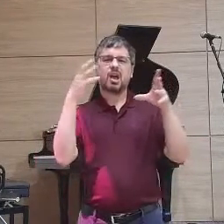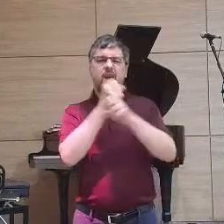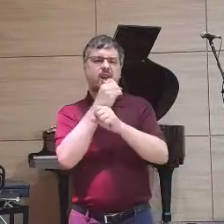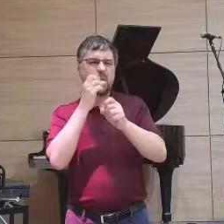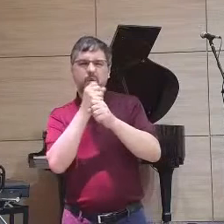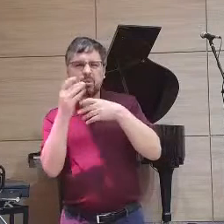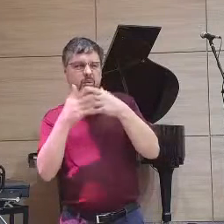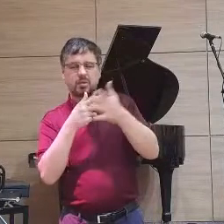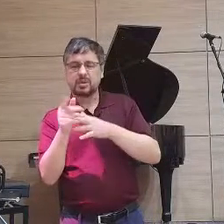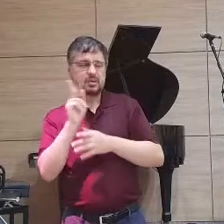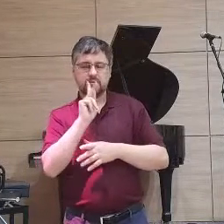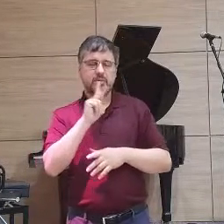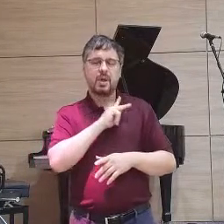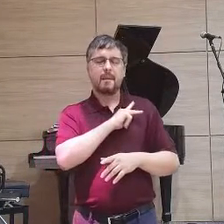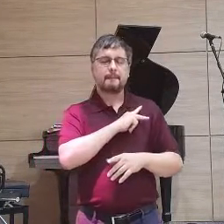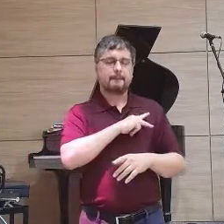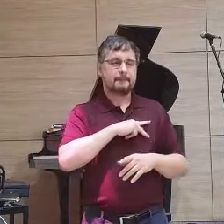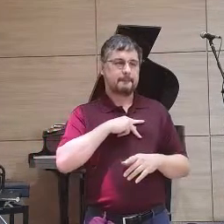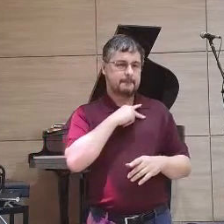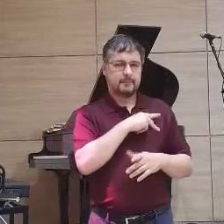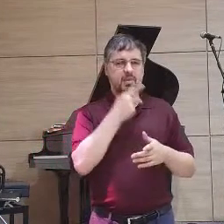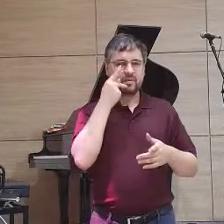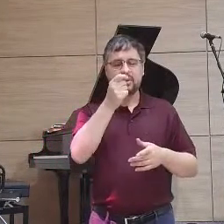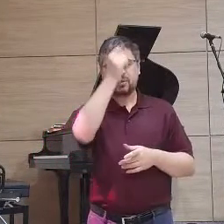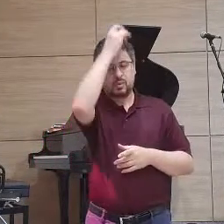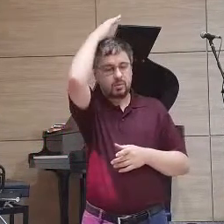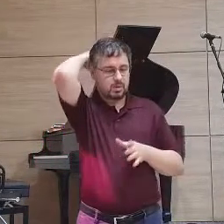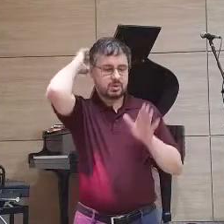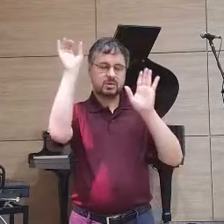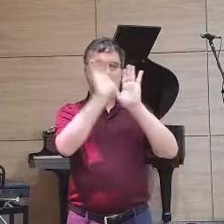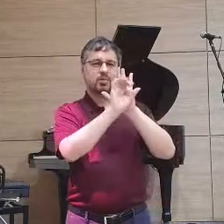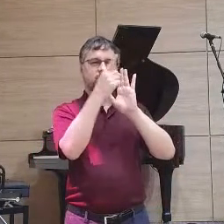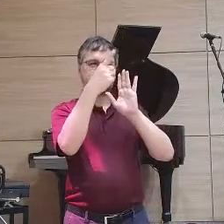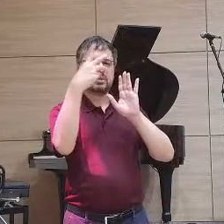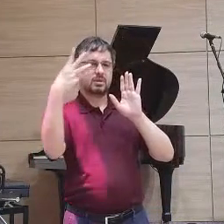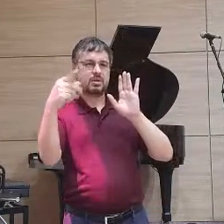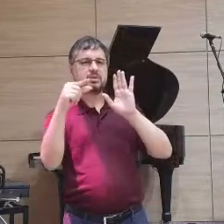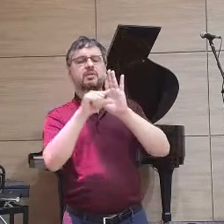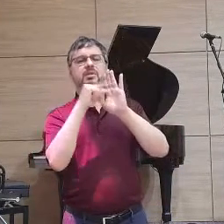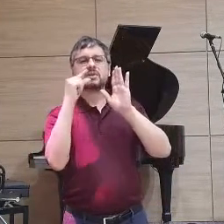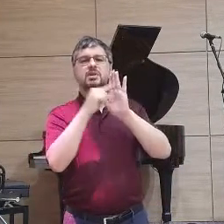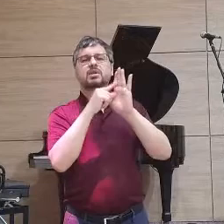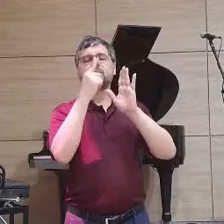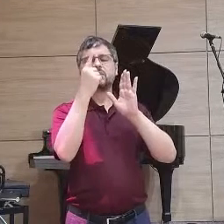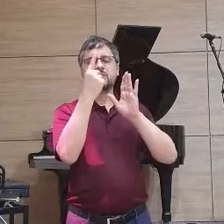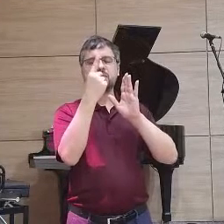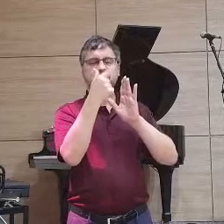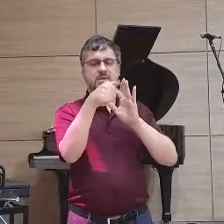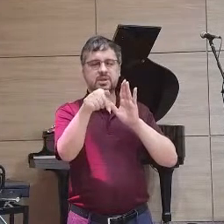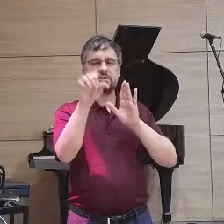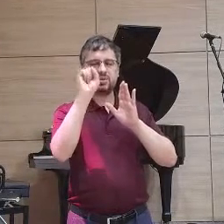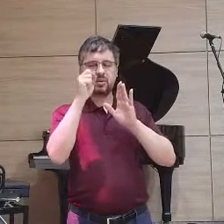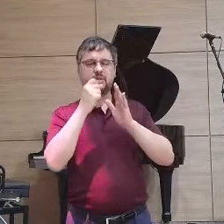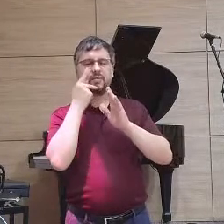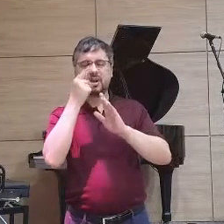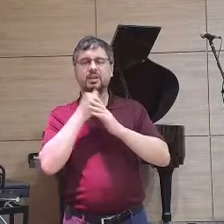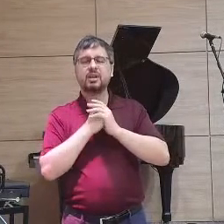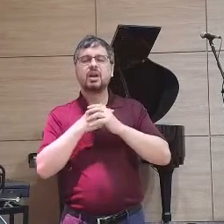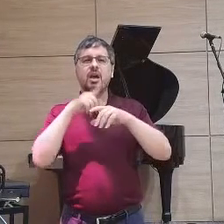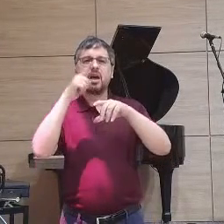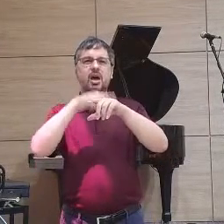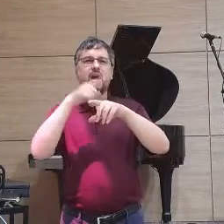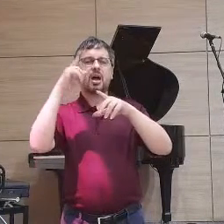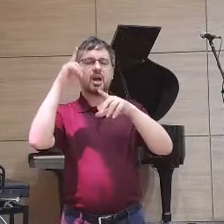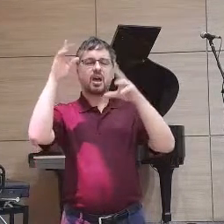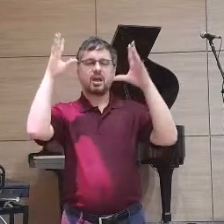o apóstolo Paulo fala lá em romanos capítulo 13 versículo 6 7 8 que a noite está se findando e